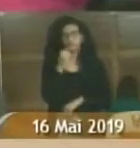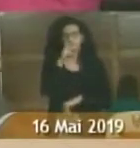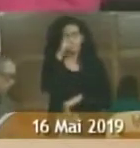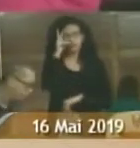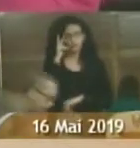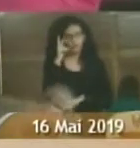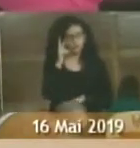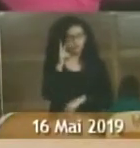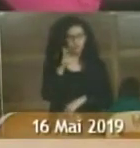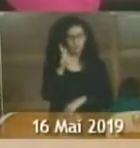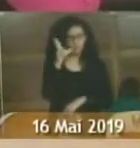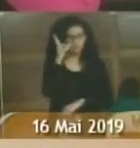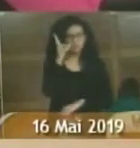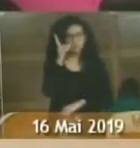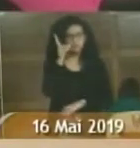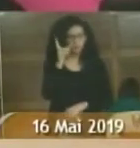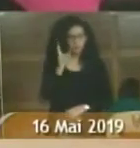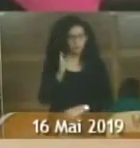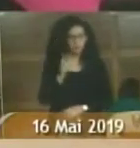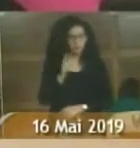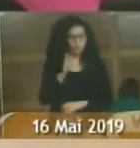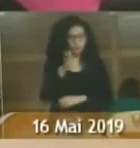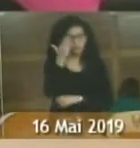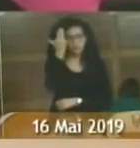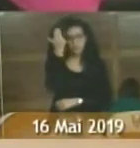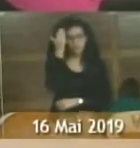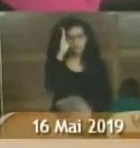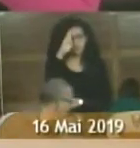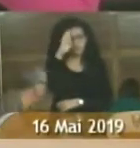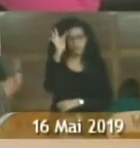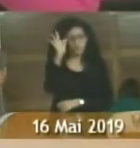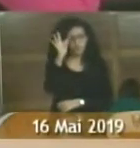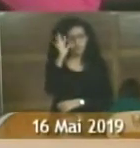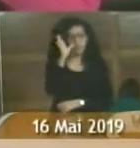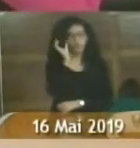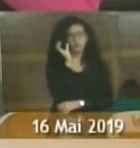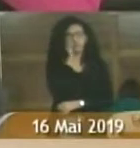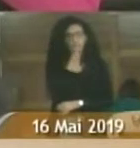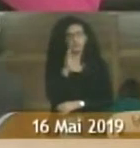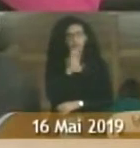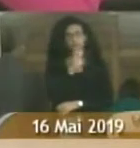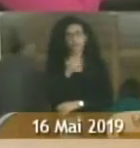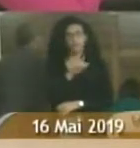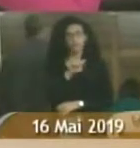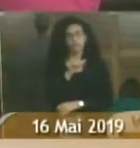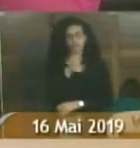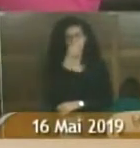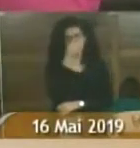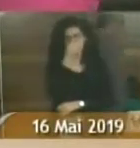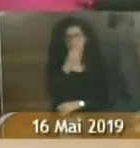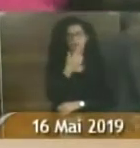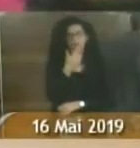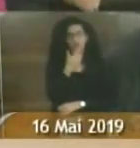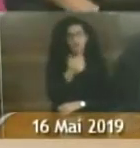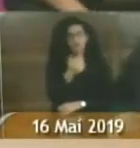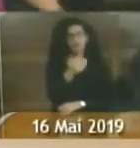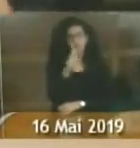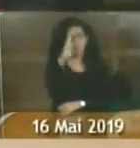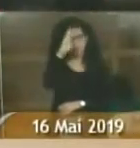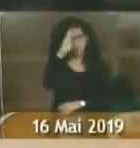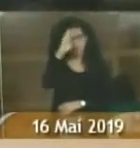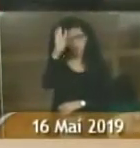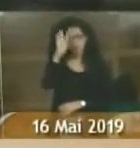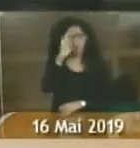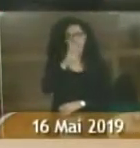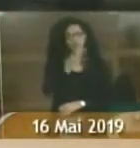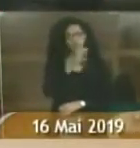Gama, Luciana Ferreira de Oliveira Valverde, Marquinho Coelho, Sargento Timóteo, Tite Brasil e Zé Augusto, solicitando ao comandante do